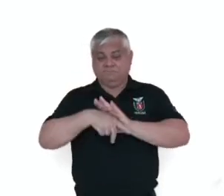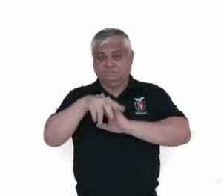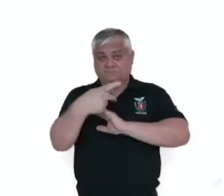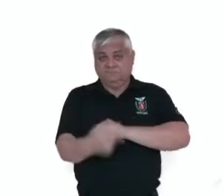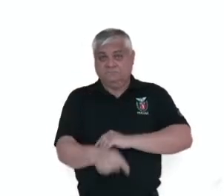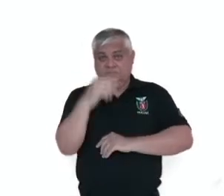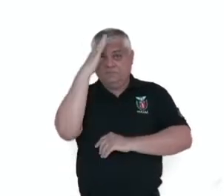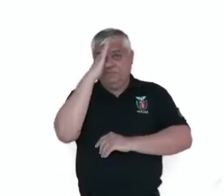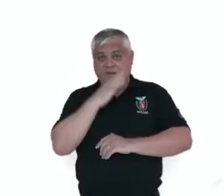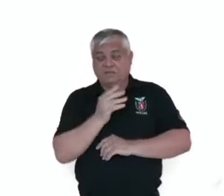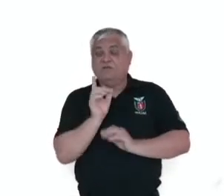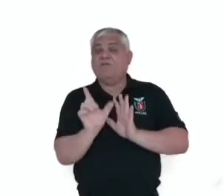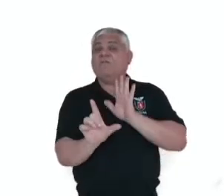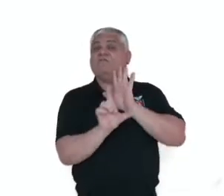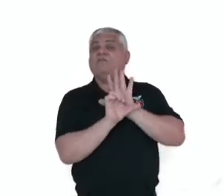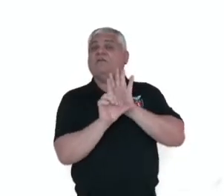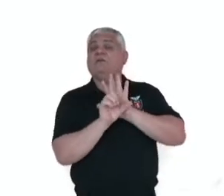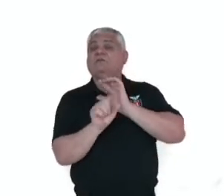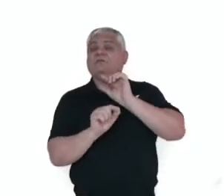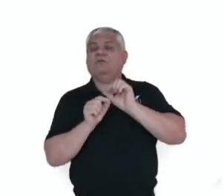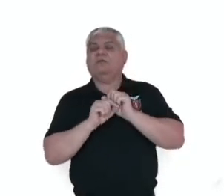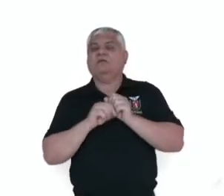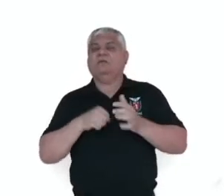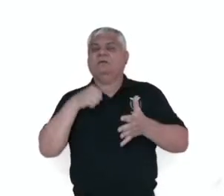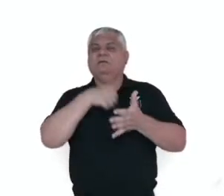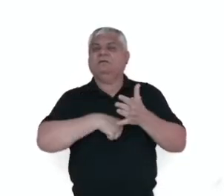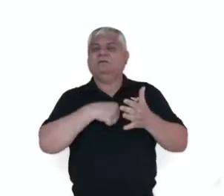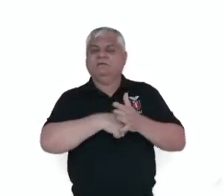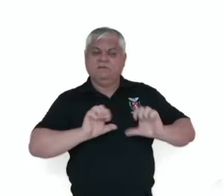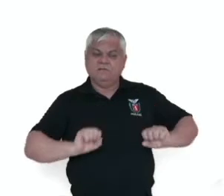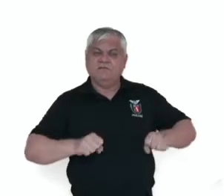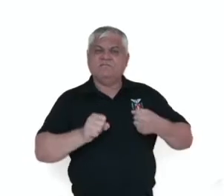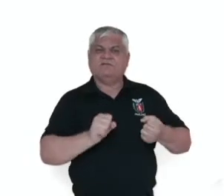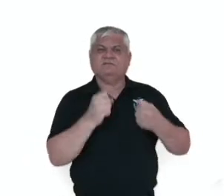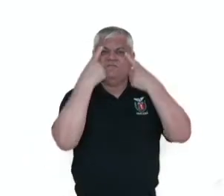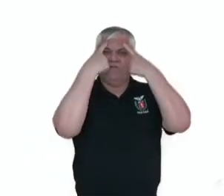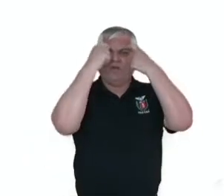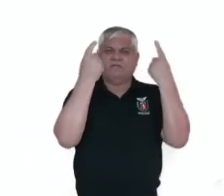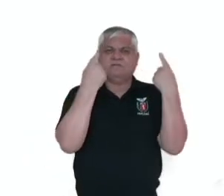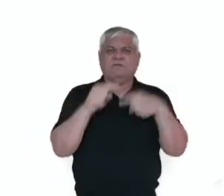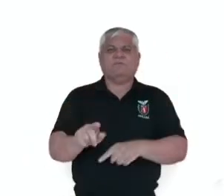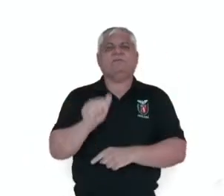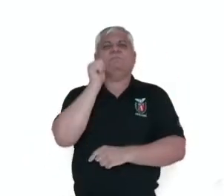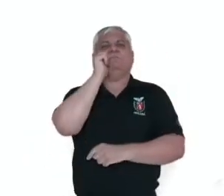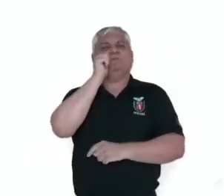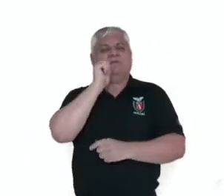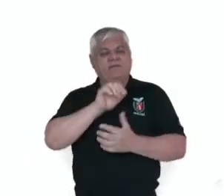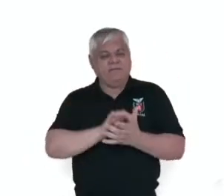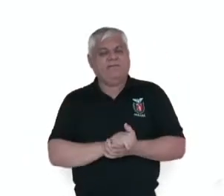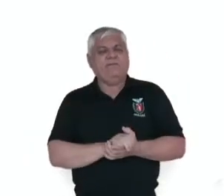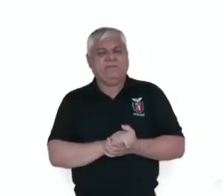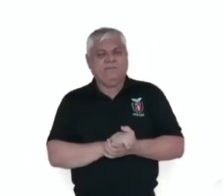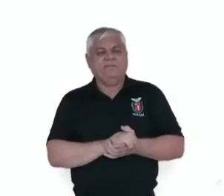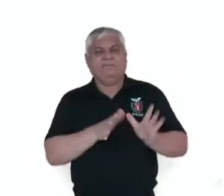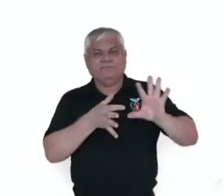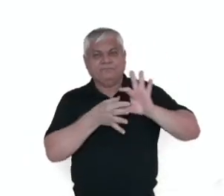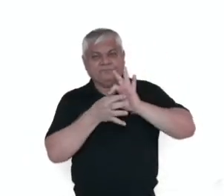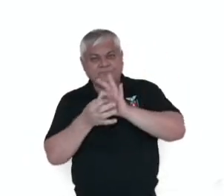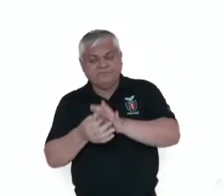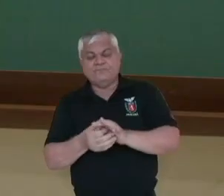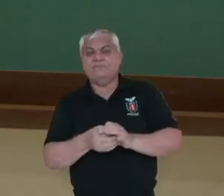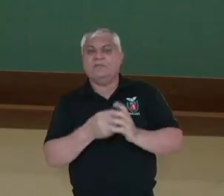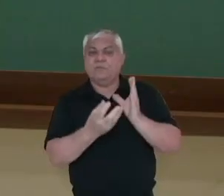ferramenta legislativa na luta contra a violência doméstica. A contextualização da criação,